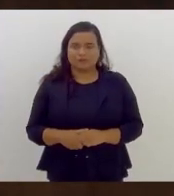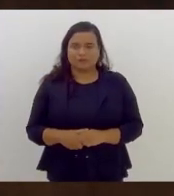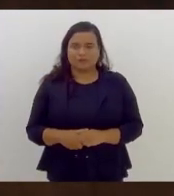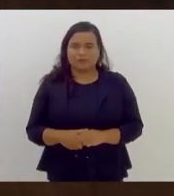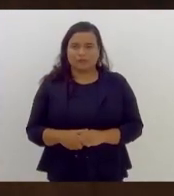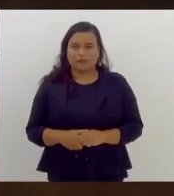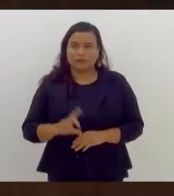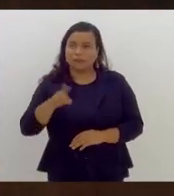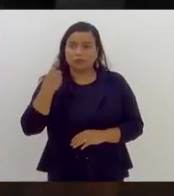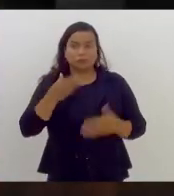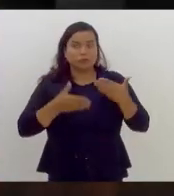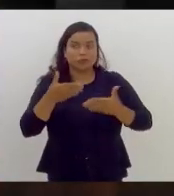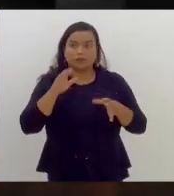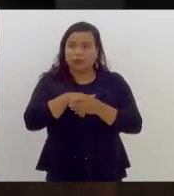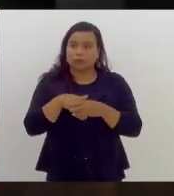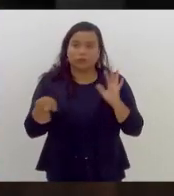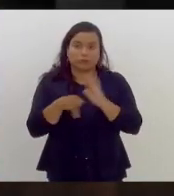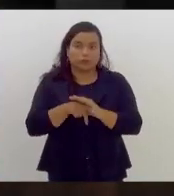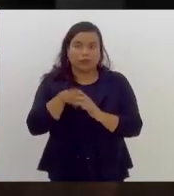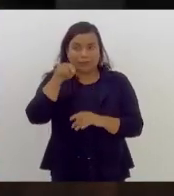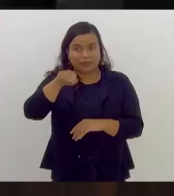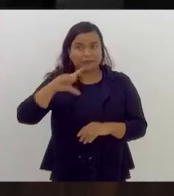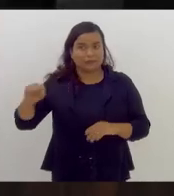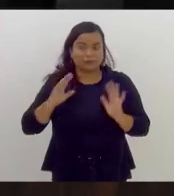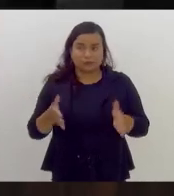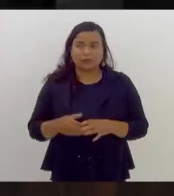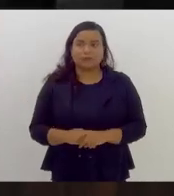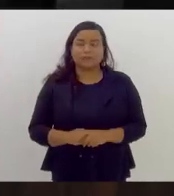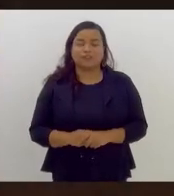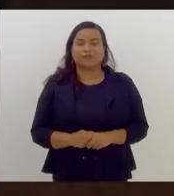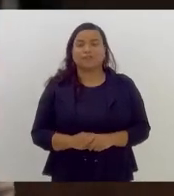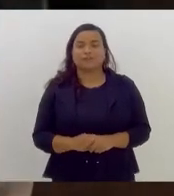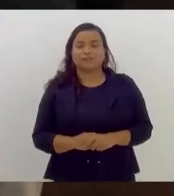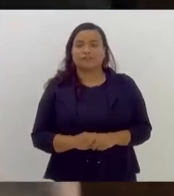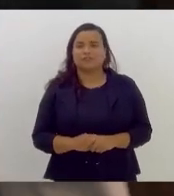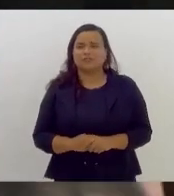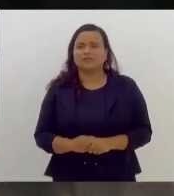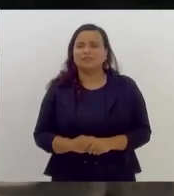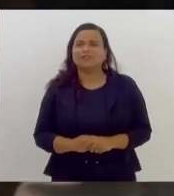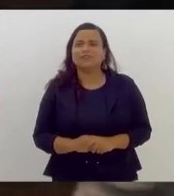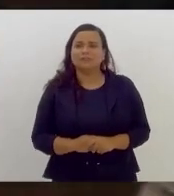Porque nós estamos em procedimento de votação, essa já saiu. Senhor presidente,